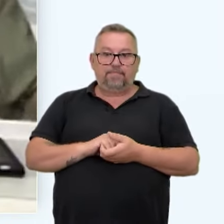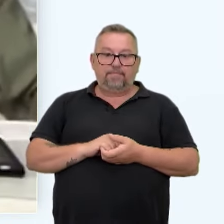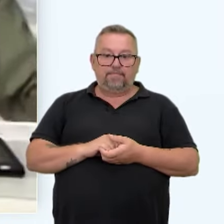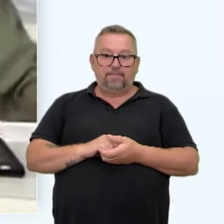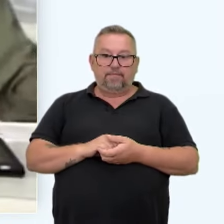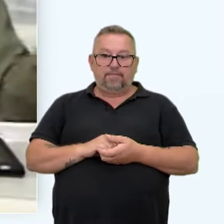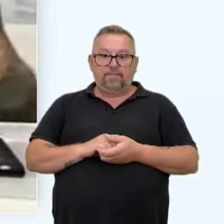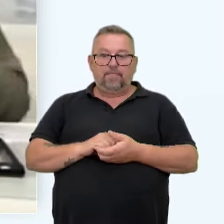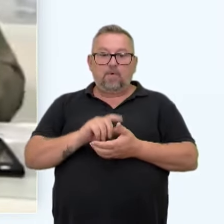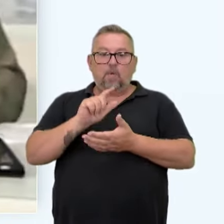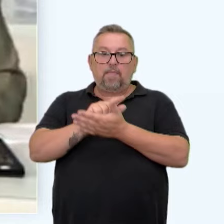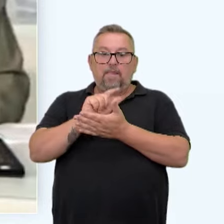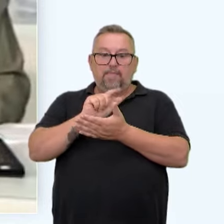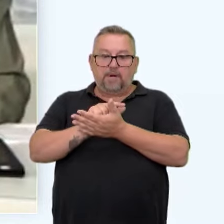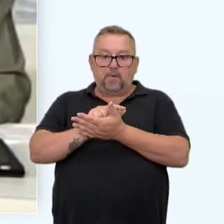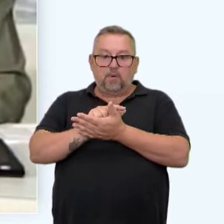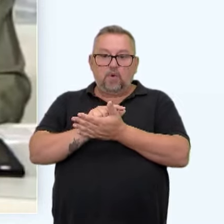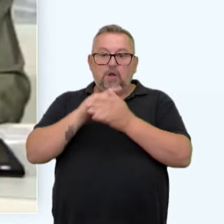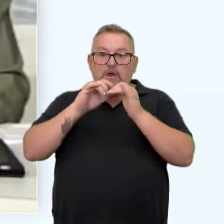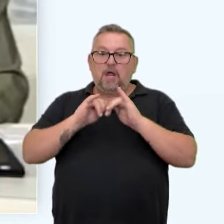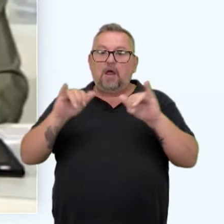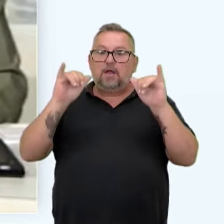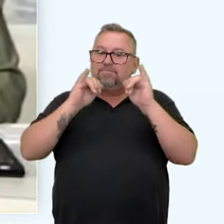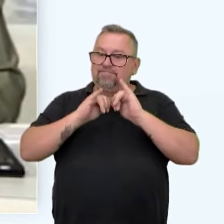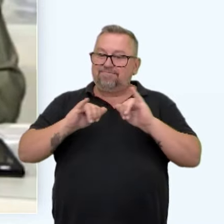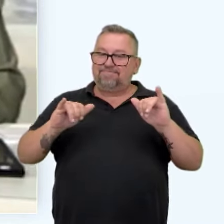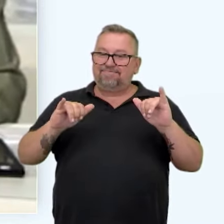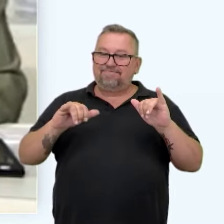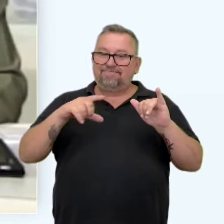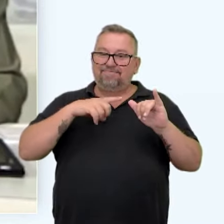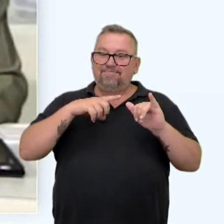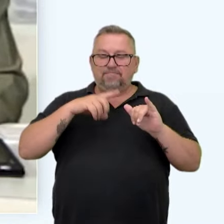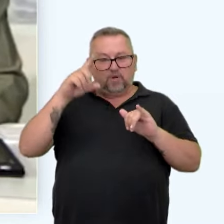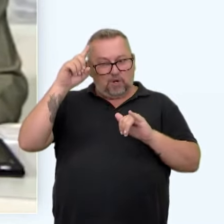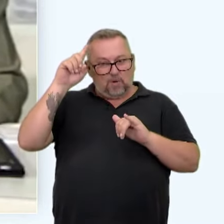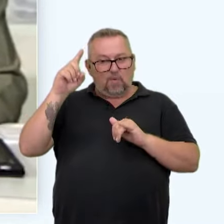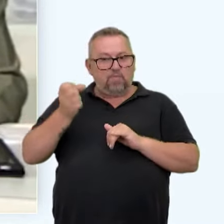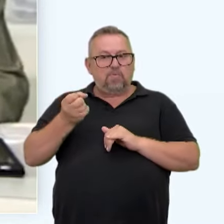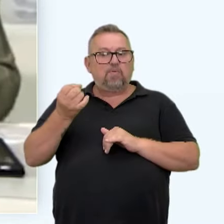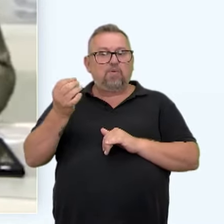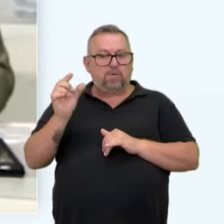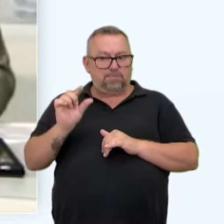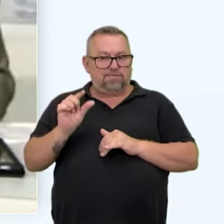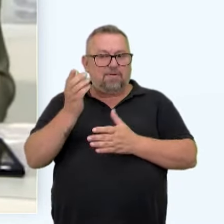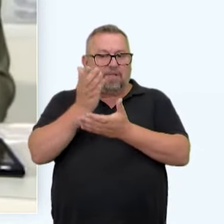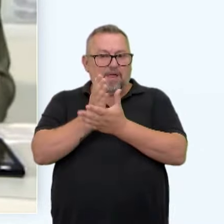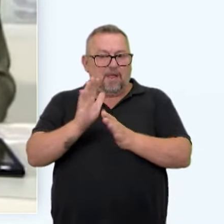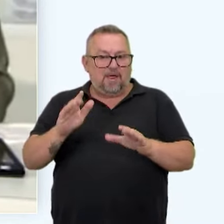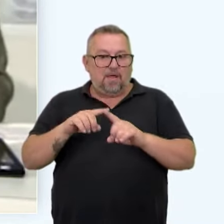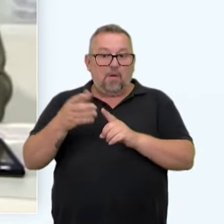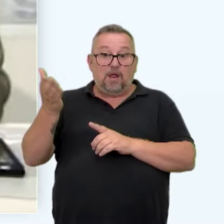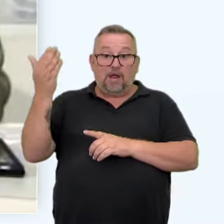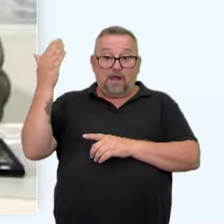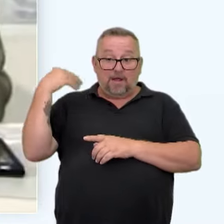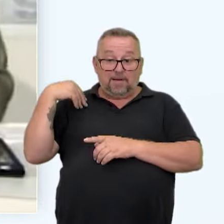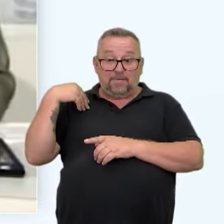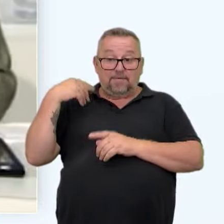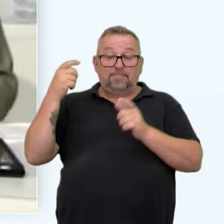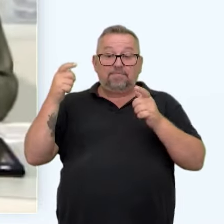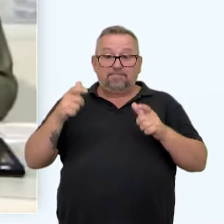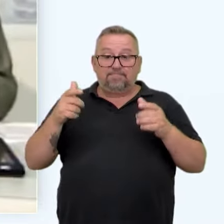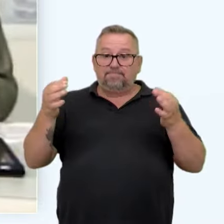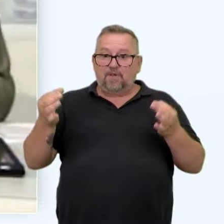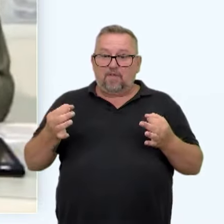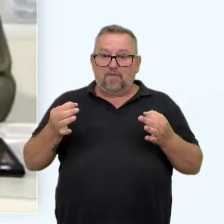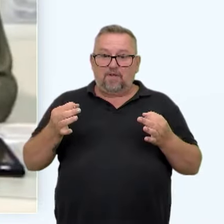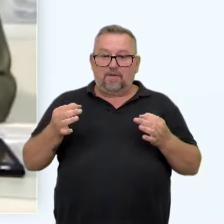E o papel, segundo anunciam as Cassandras, está com os dias contados. O que antes funcionava no espaço e